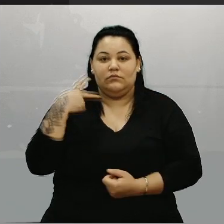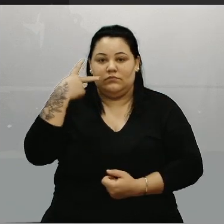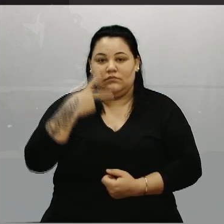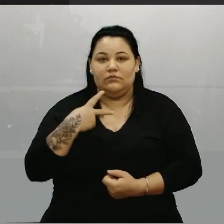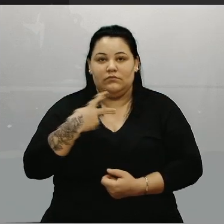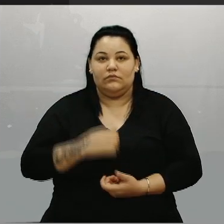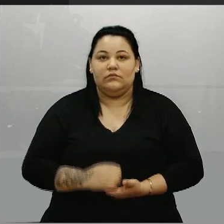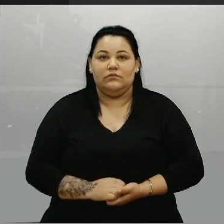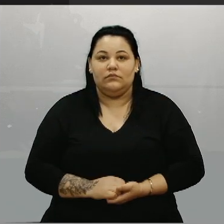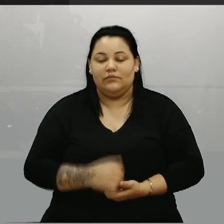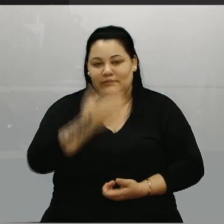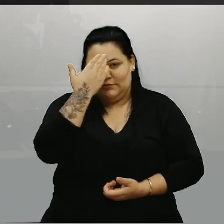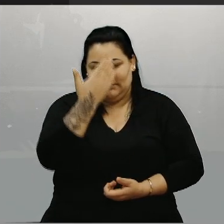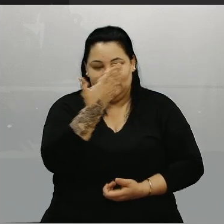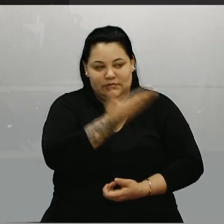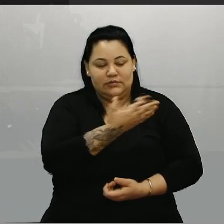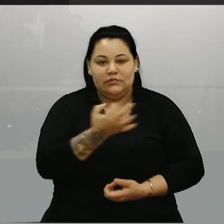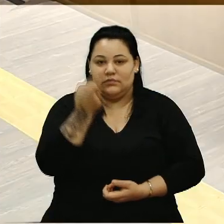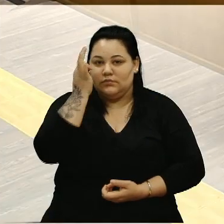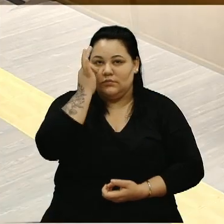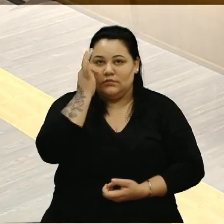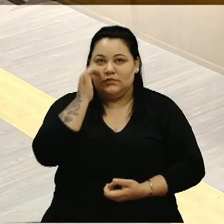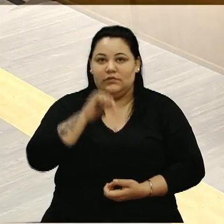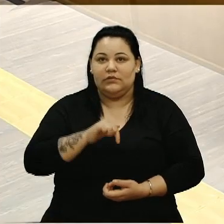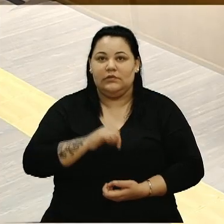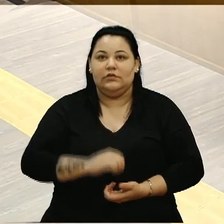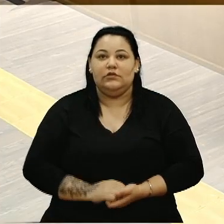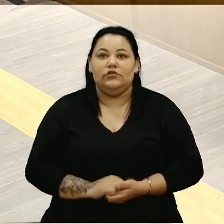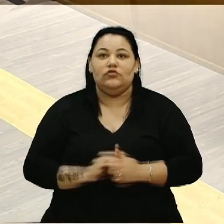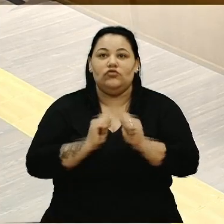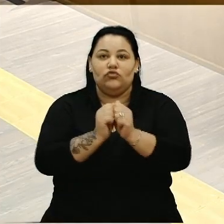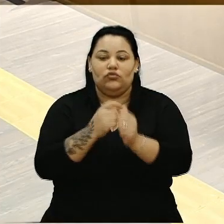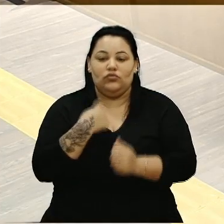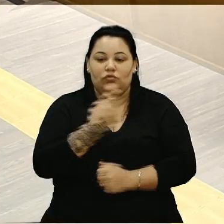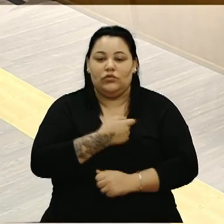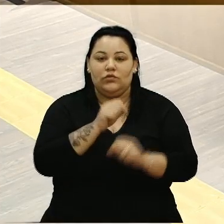das vereadoras e vereadores. Obrigada pela presença aqui conosco em plenário.